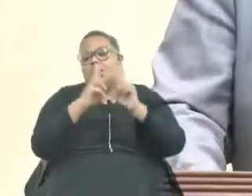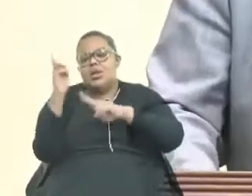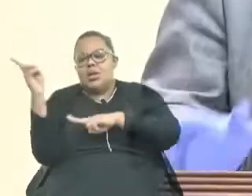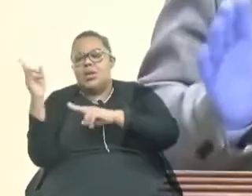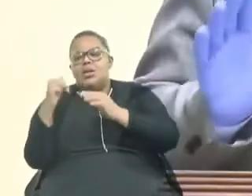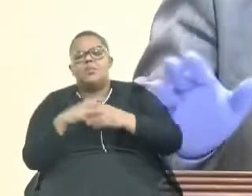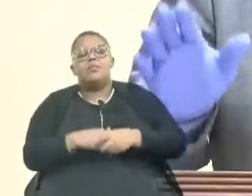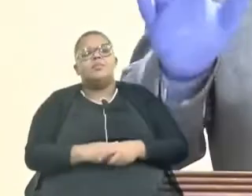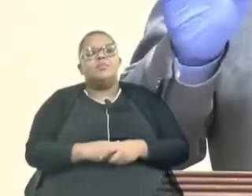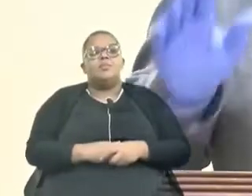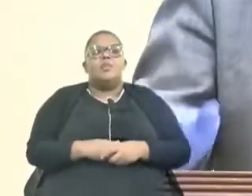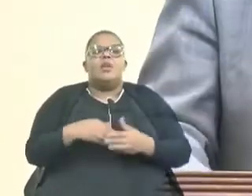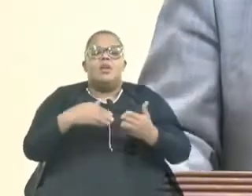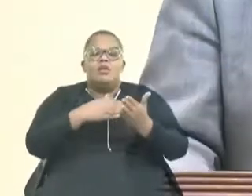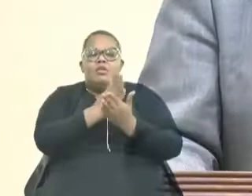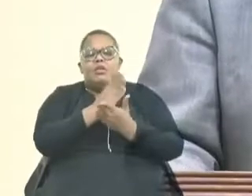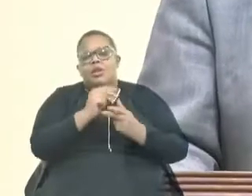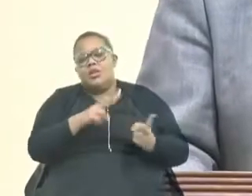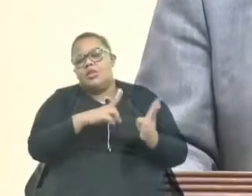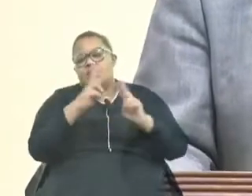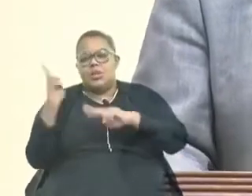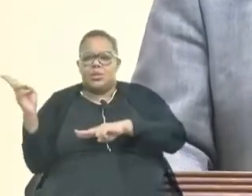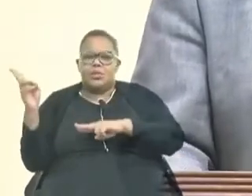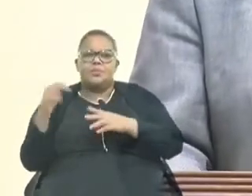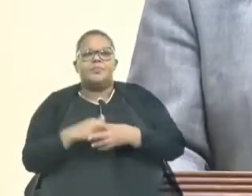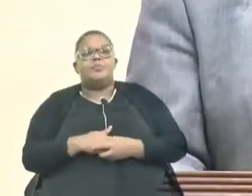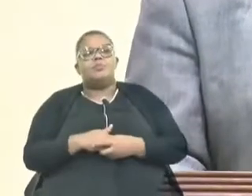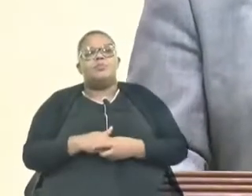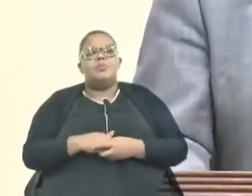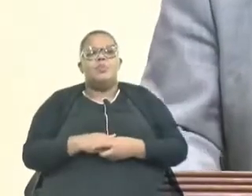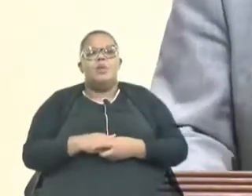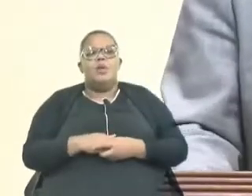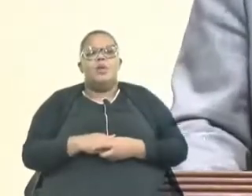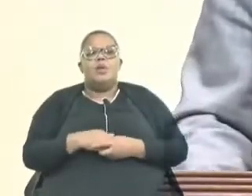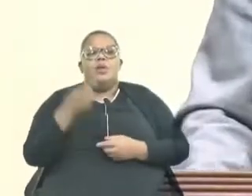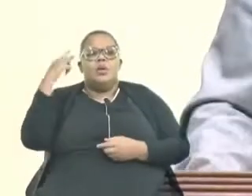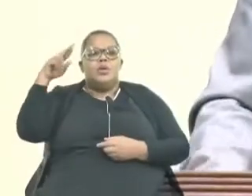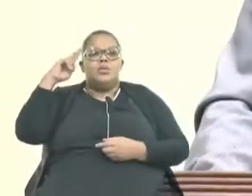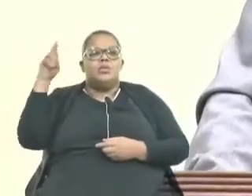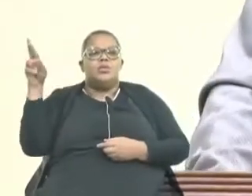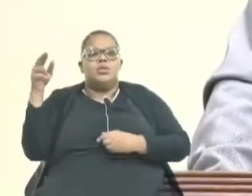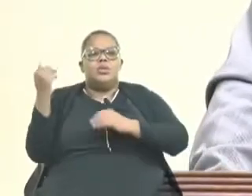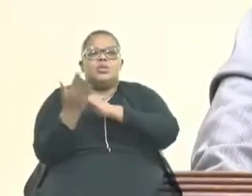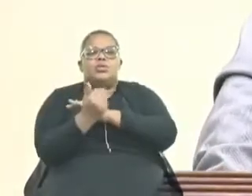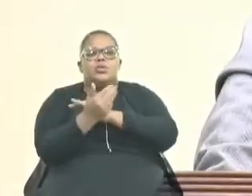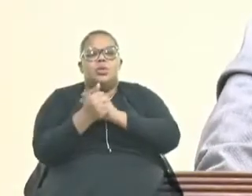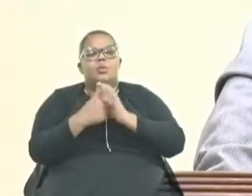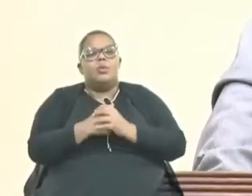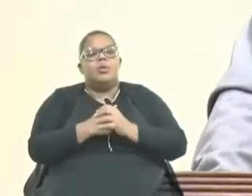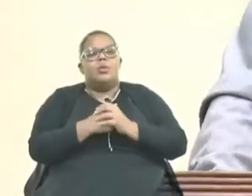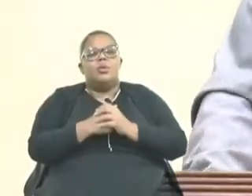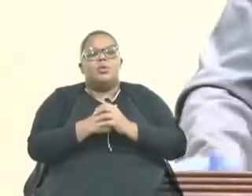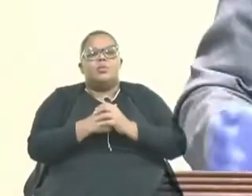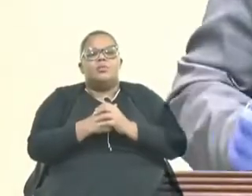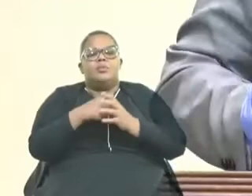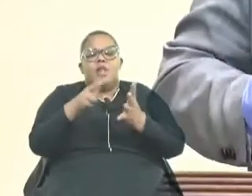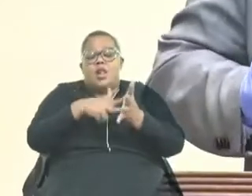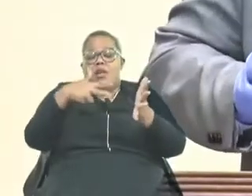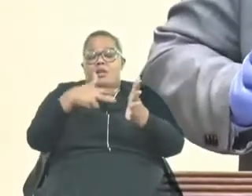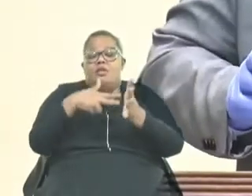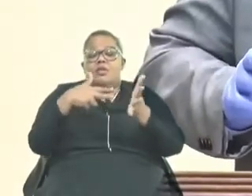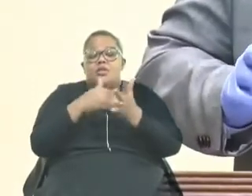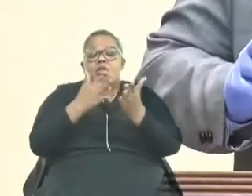deitar-te e foice e deitou e o senhor tornou a chamar outra vez é Samuel e Samuel se levantou